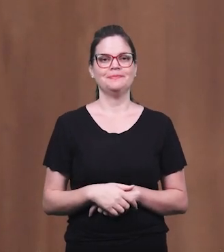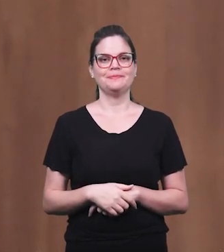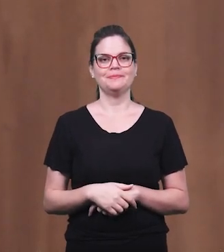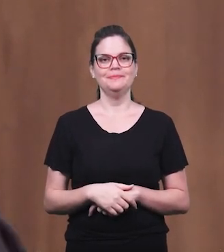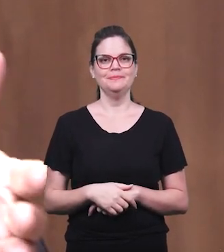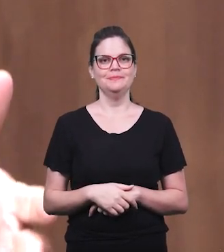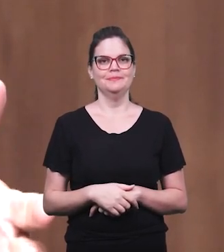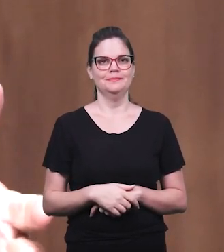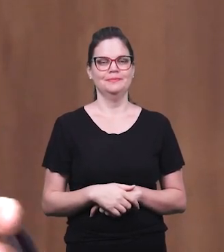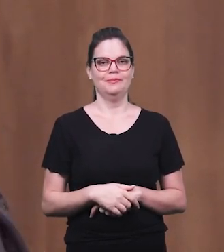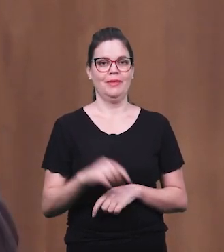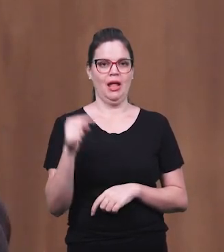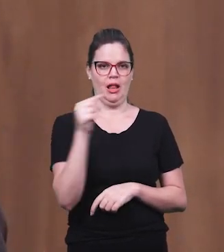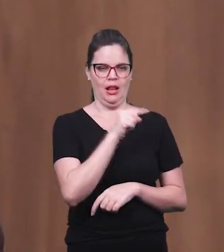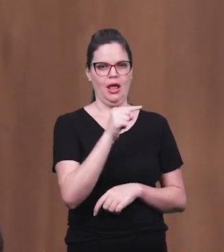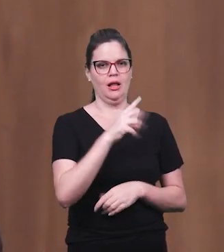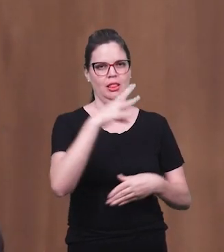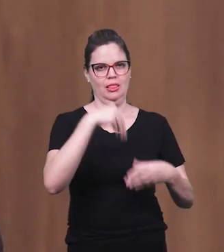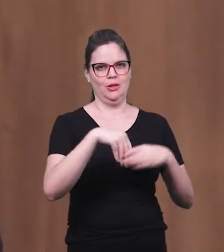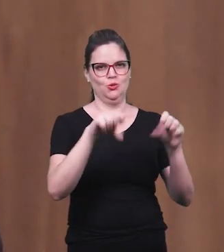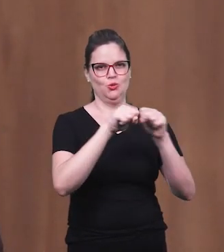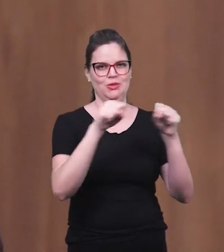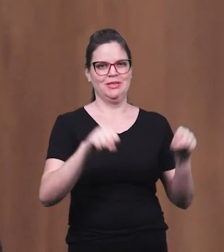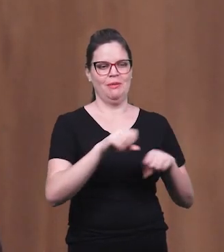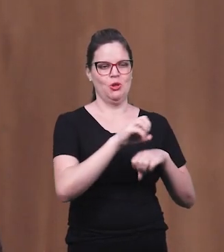No sistema francês, né,